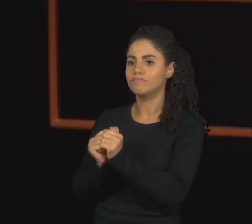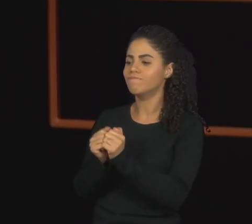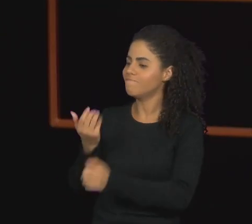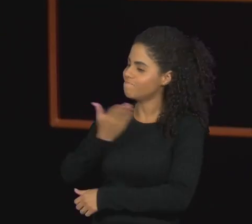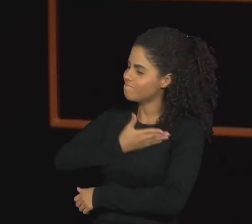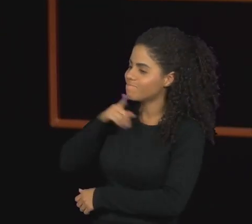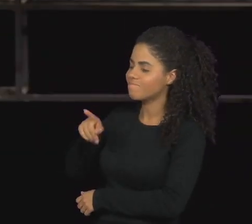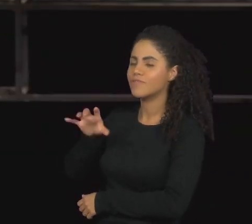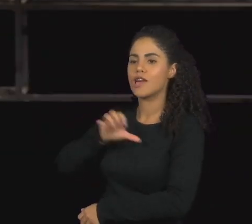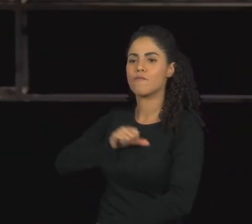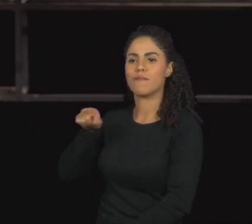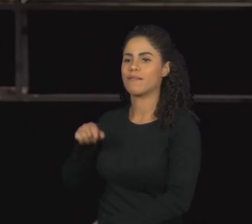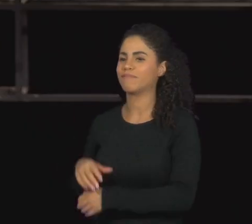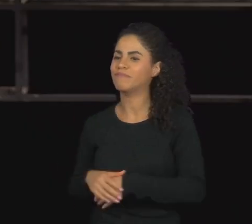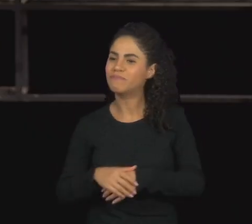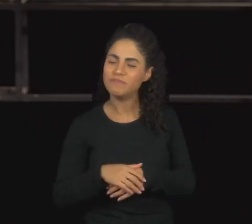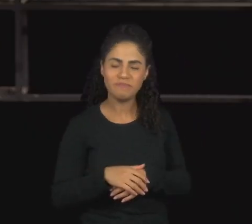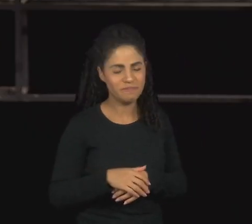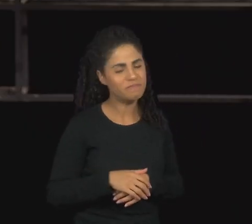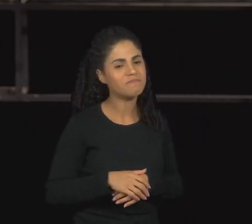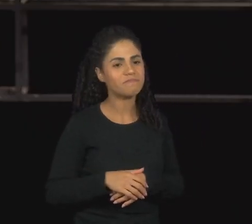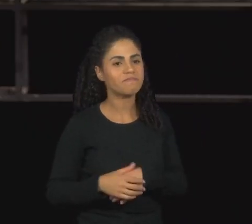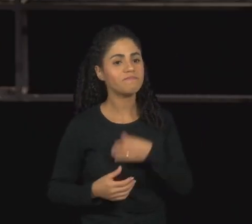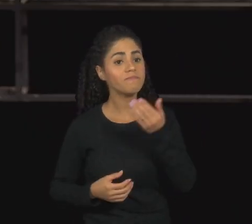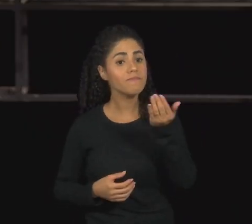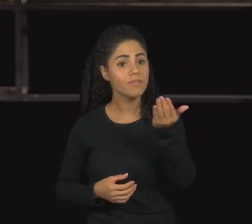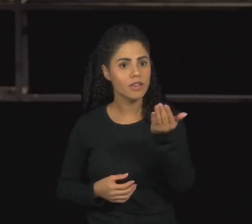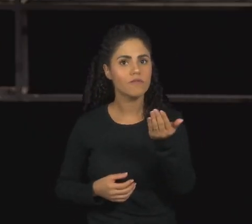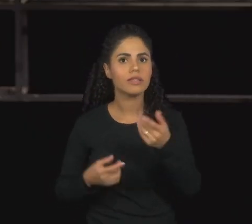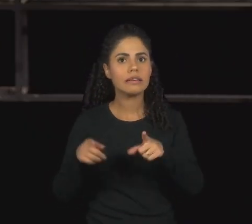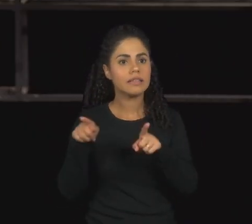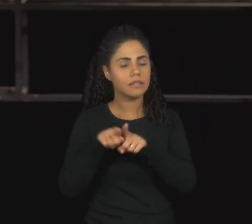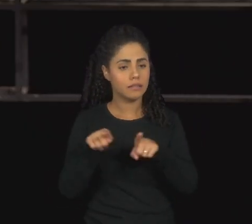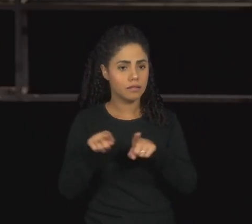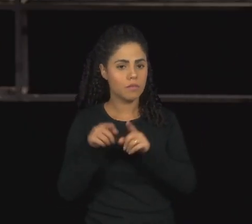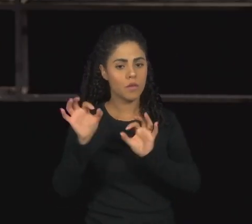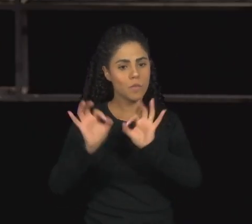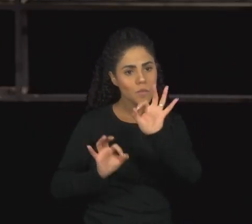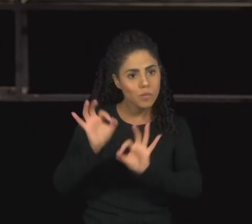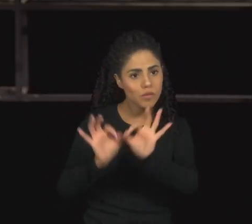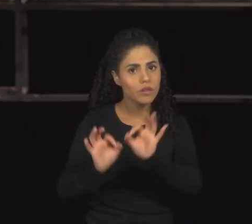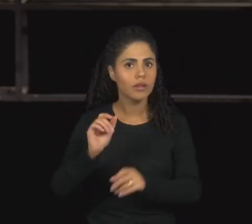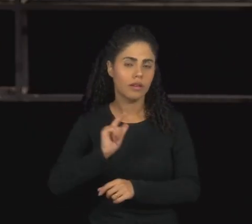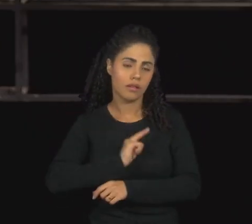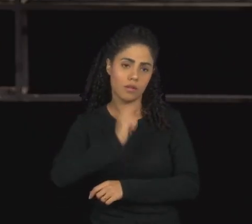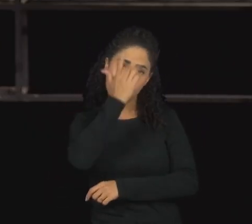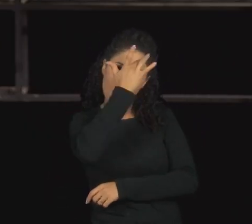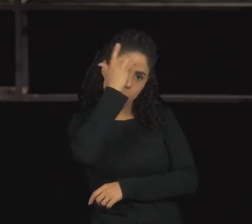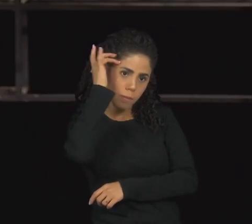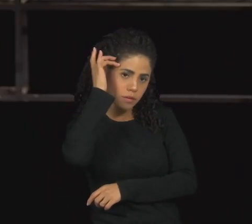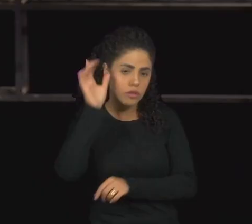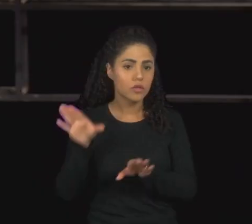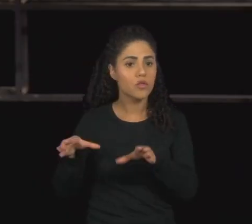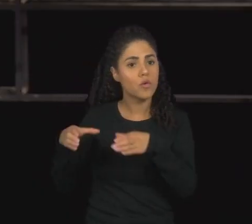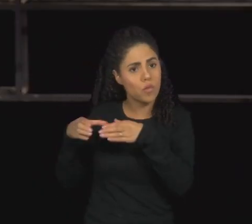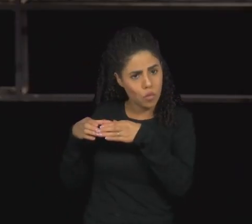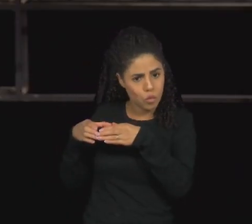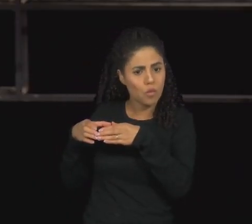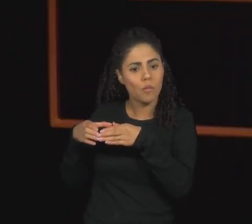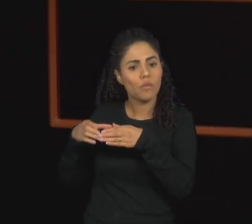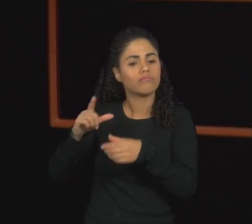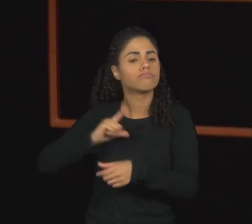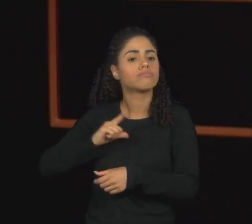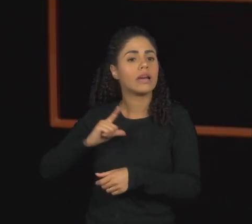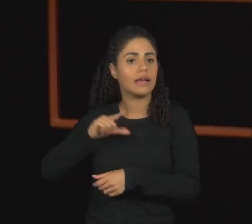que eu amo muito. Bom, aí você se envolve num projeto com o pessoal do Grupo Nós no Morro,